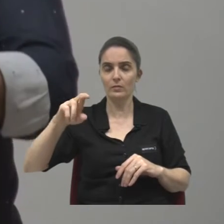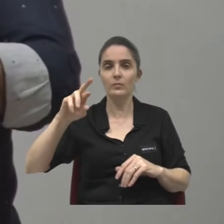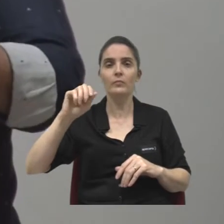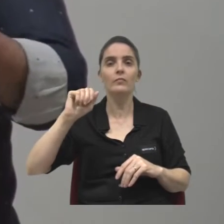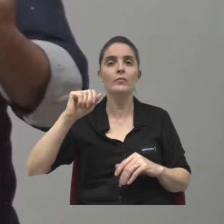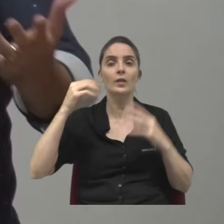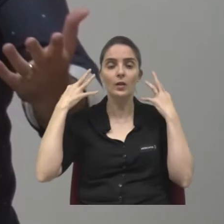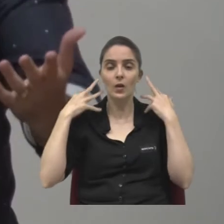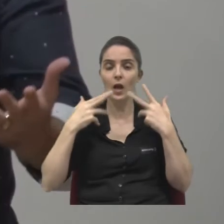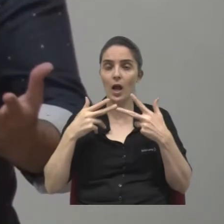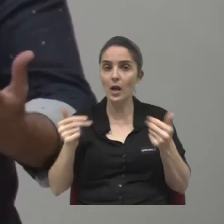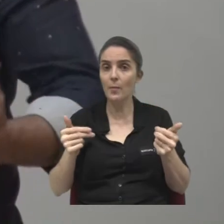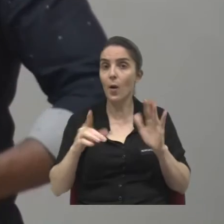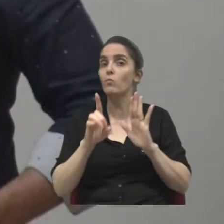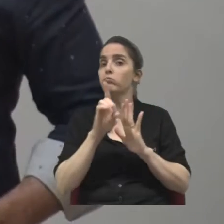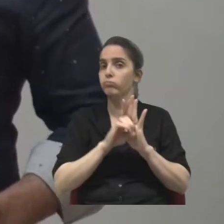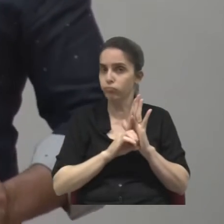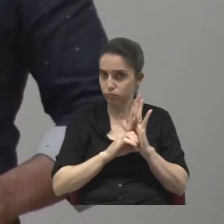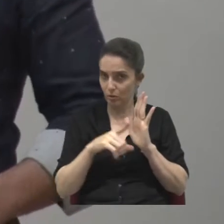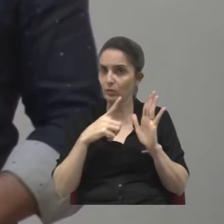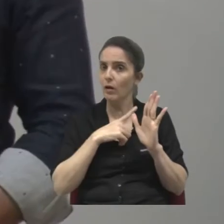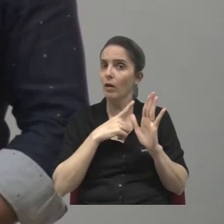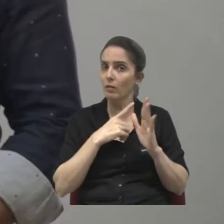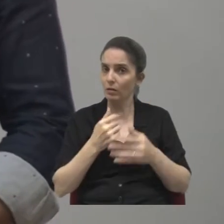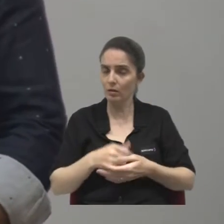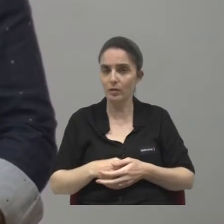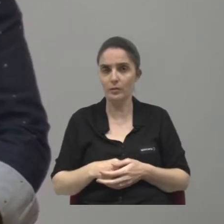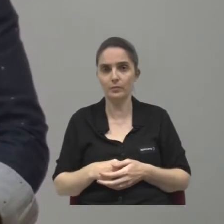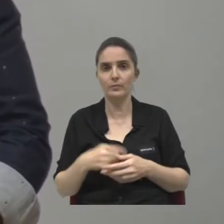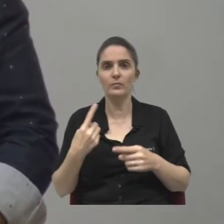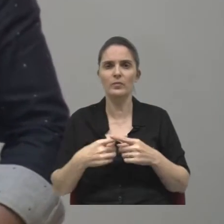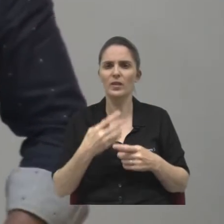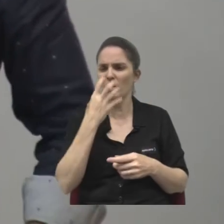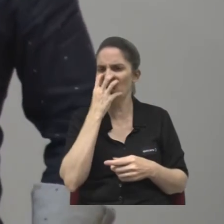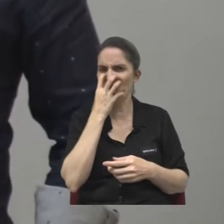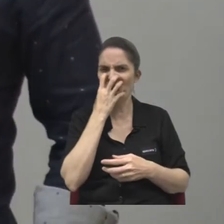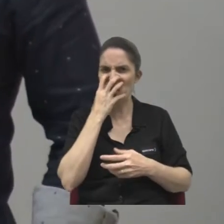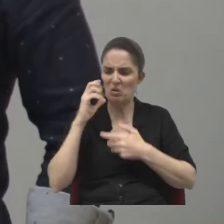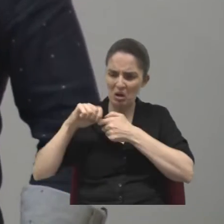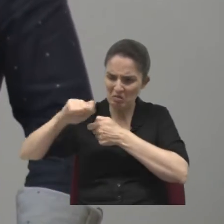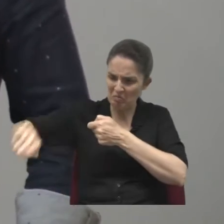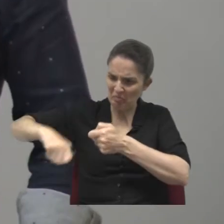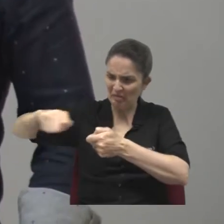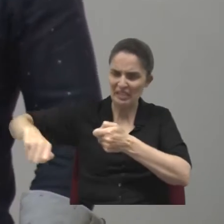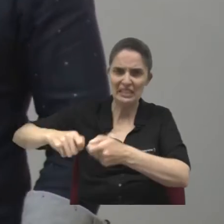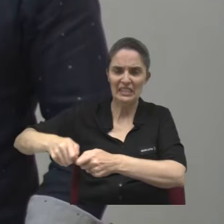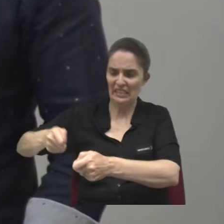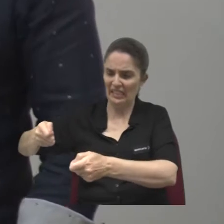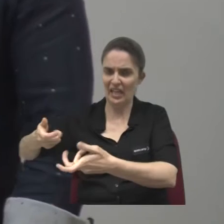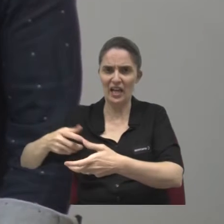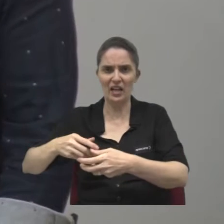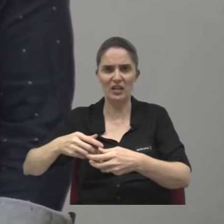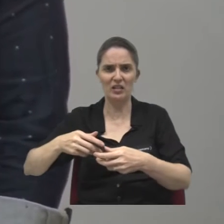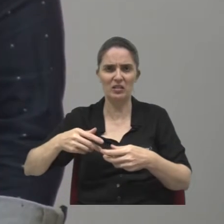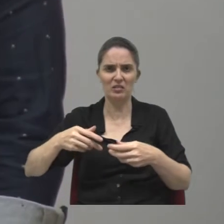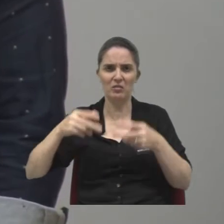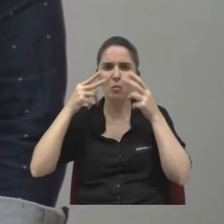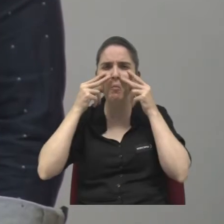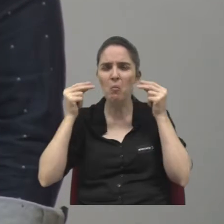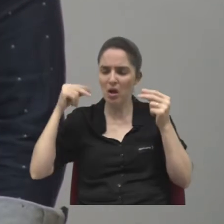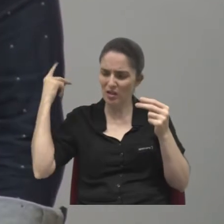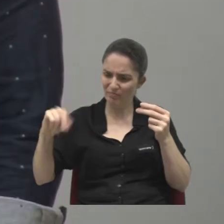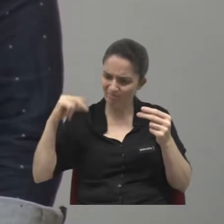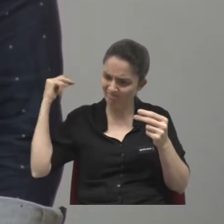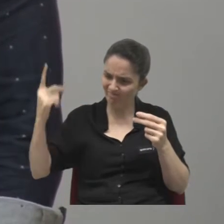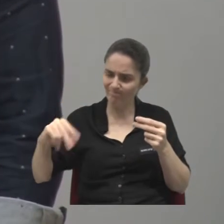é uma coisa subjetiva. Você vê cachorro amarrado, cachorro, gato espancado, né, e outros